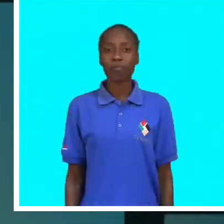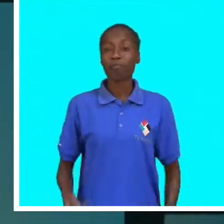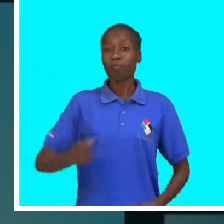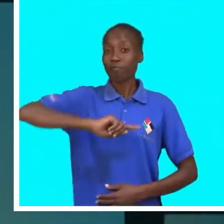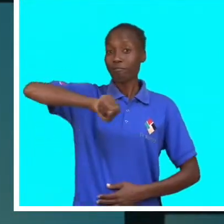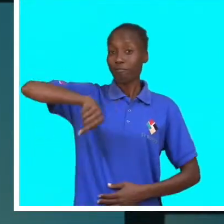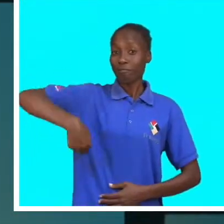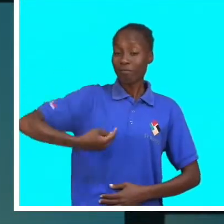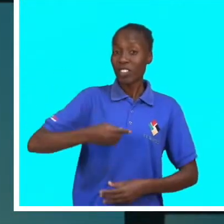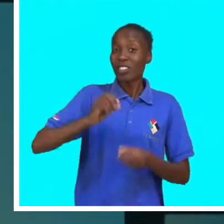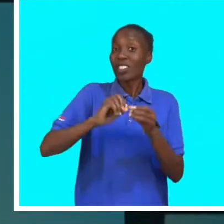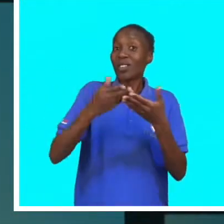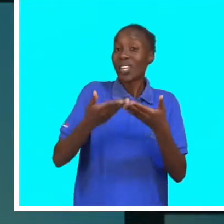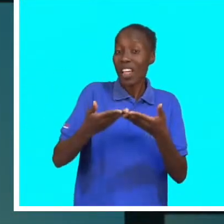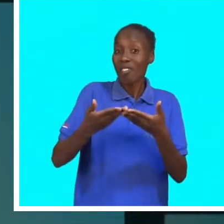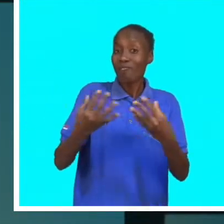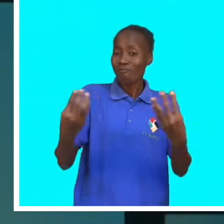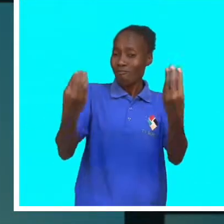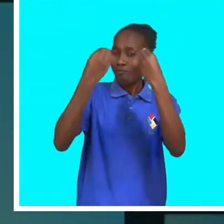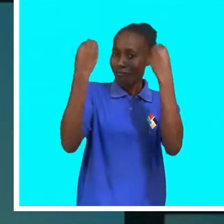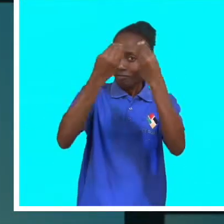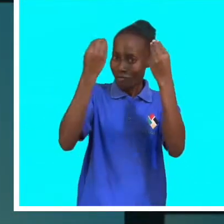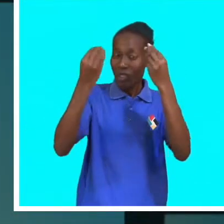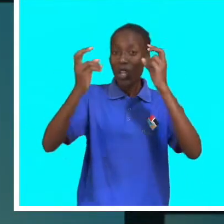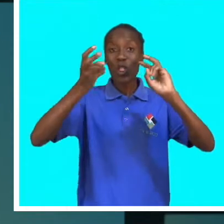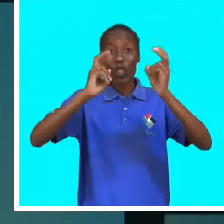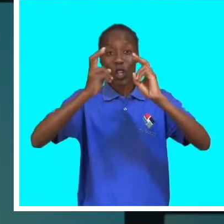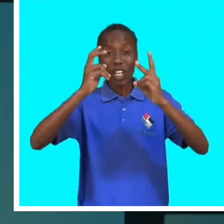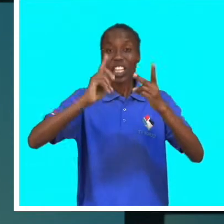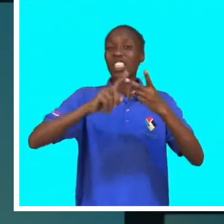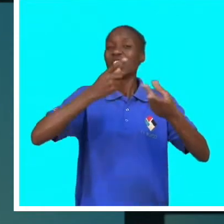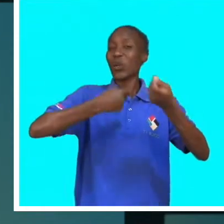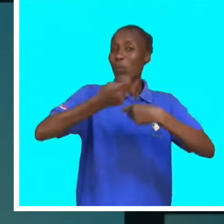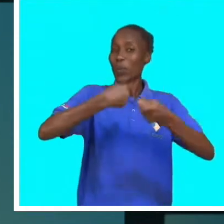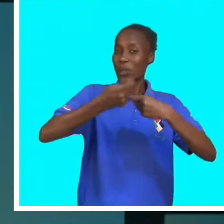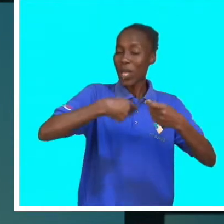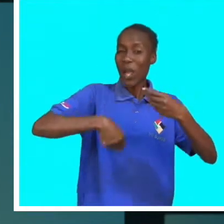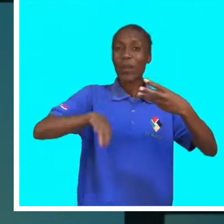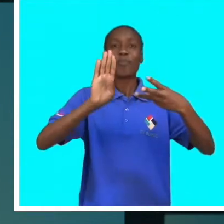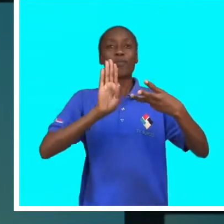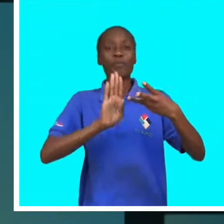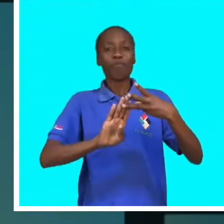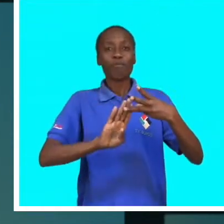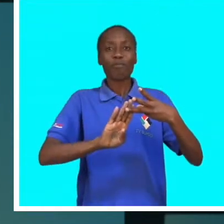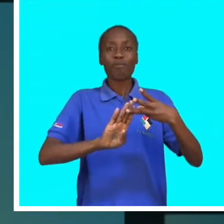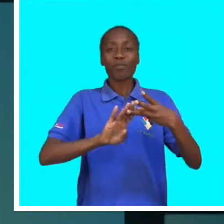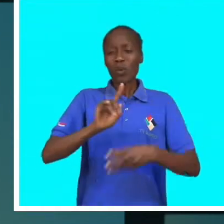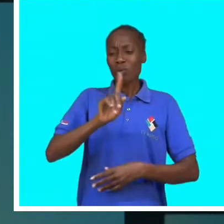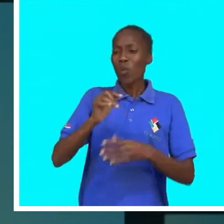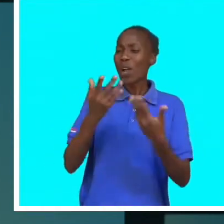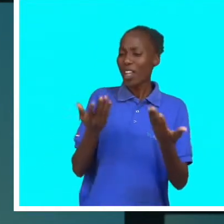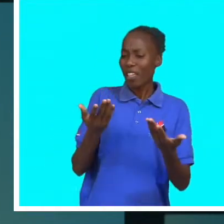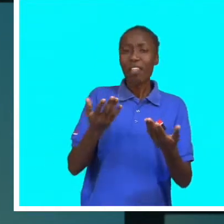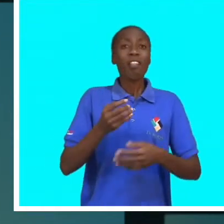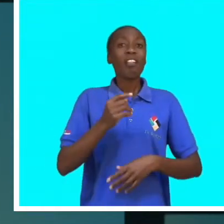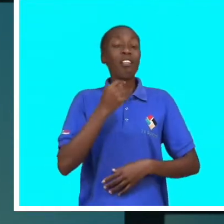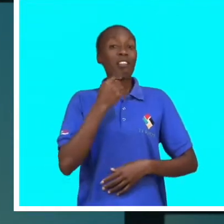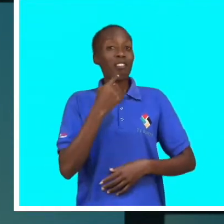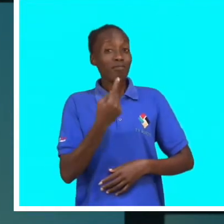Nós oferecemos cursos industriais e cursos comerciais. Quais são?